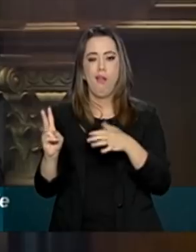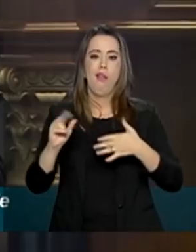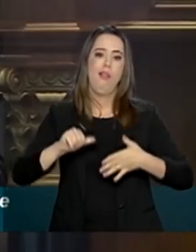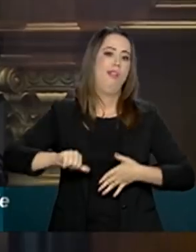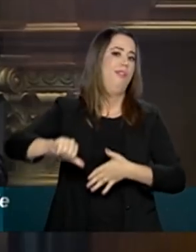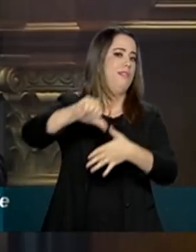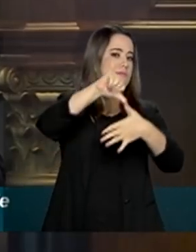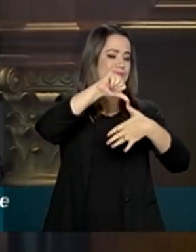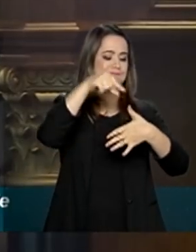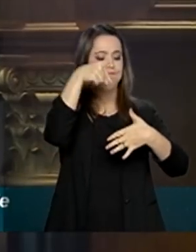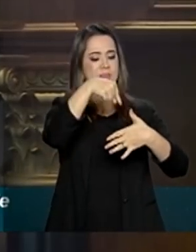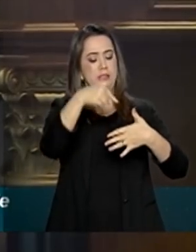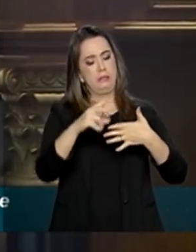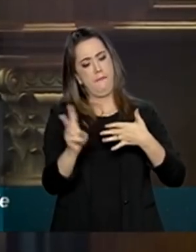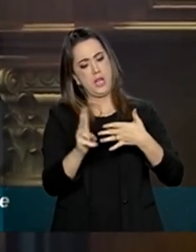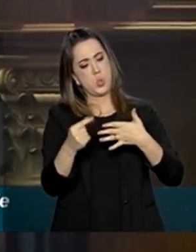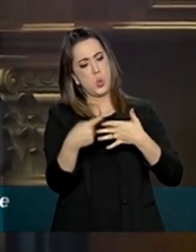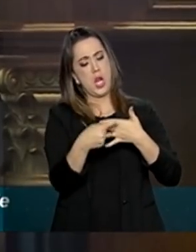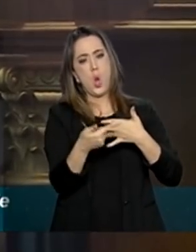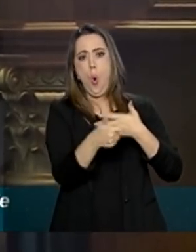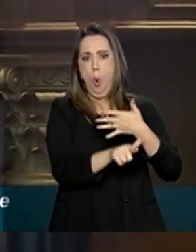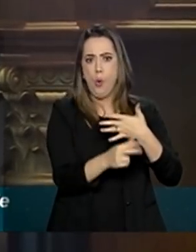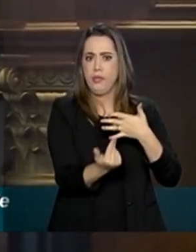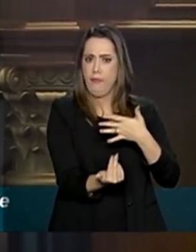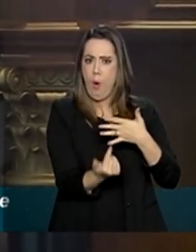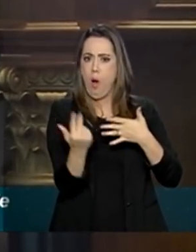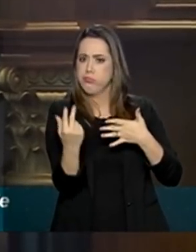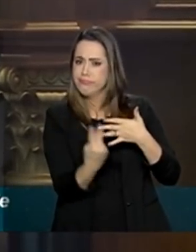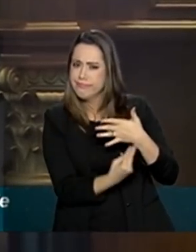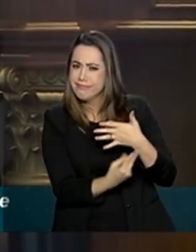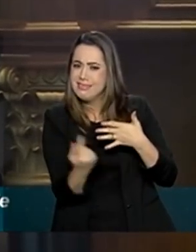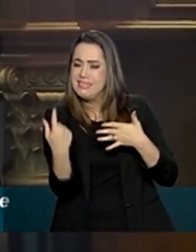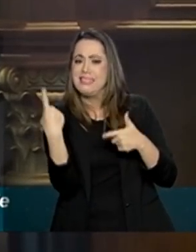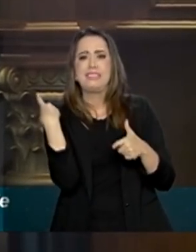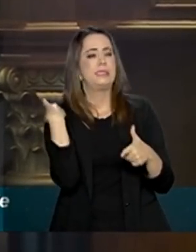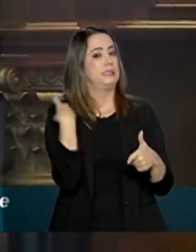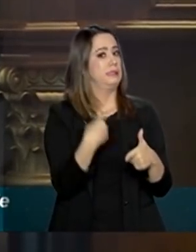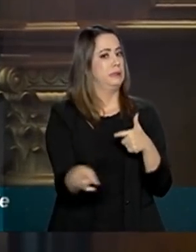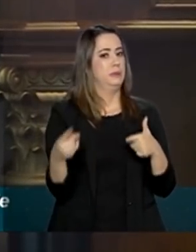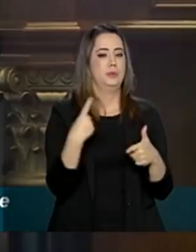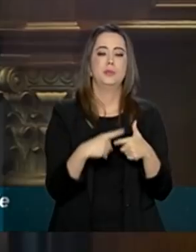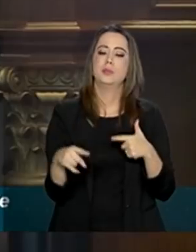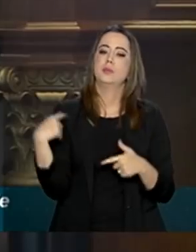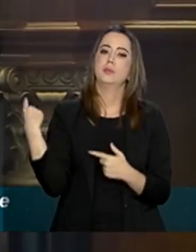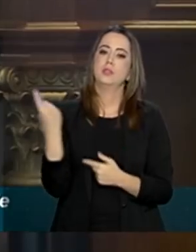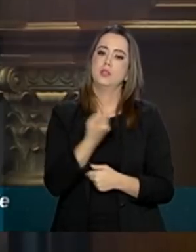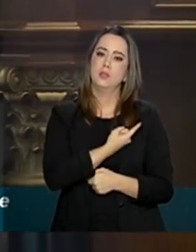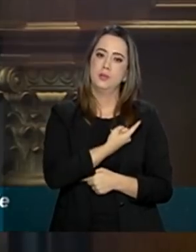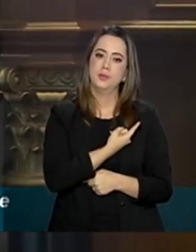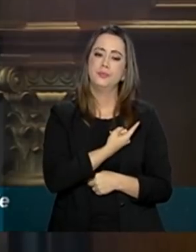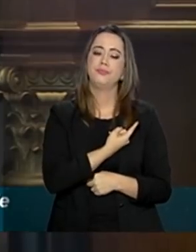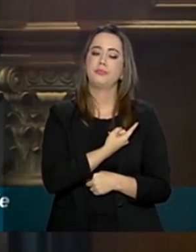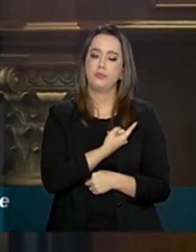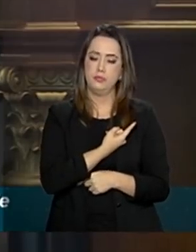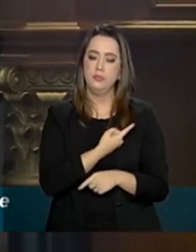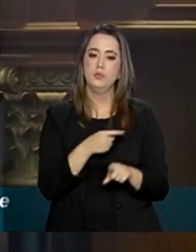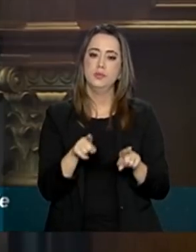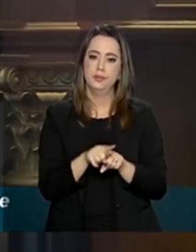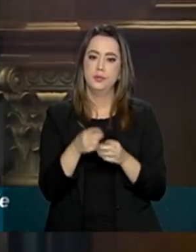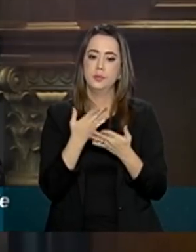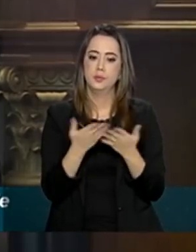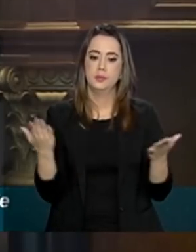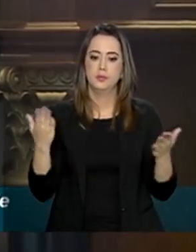América do Sul, os problemas são enormes para nós e, com toda certeza, para os